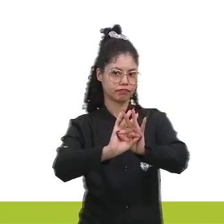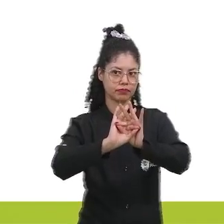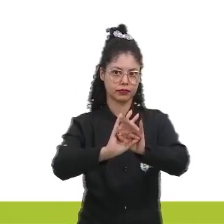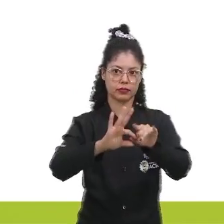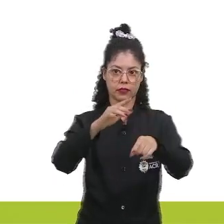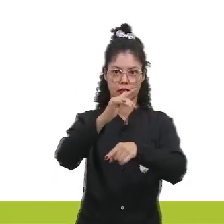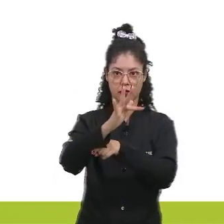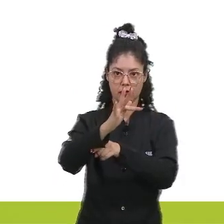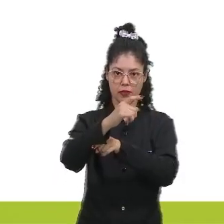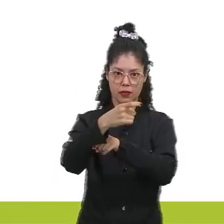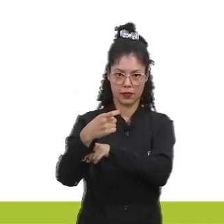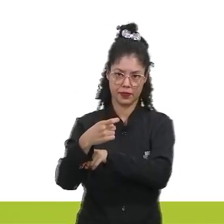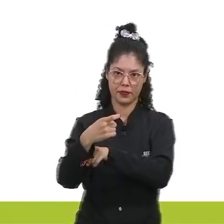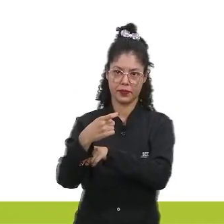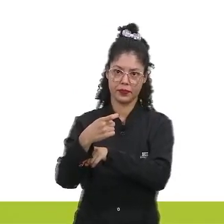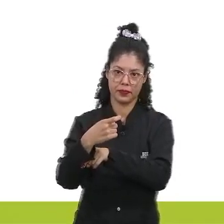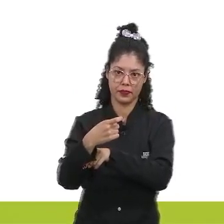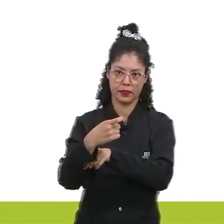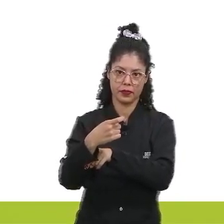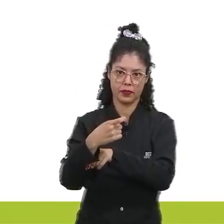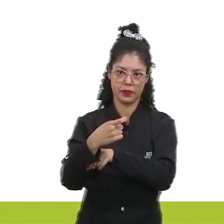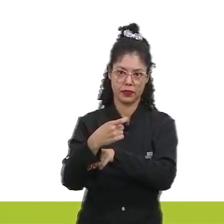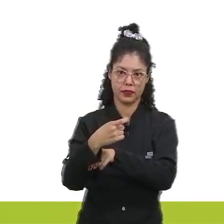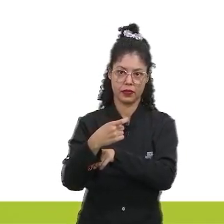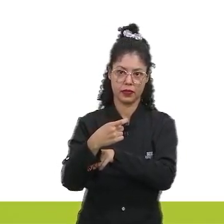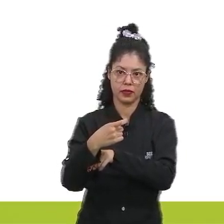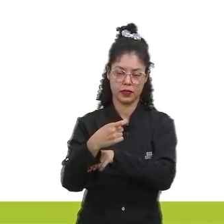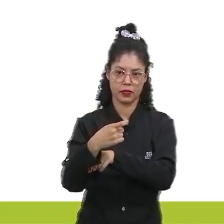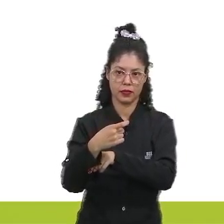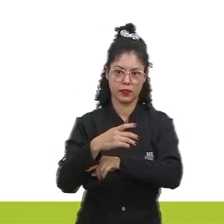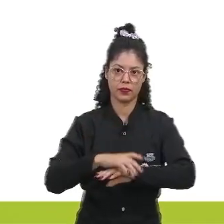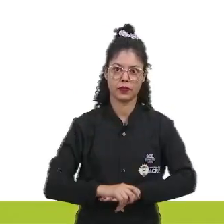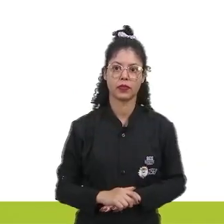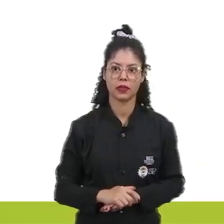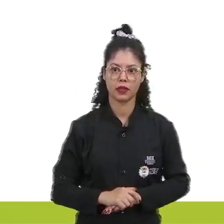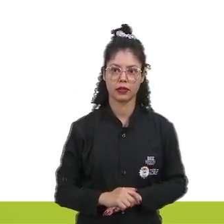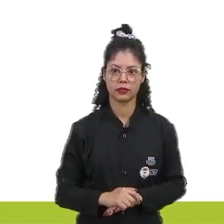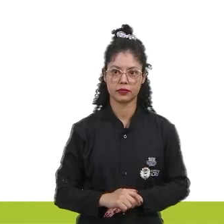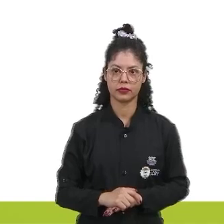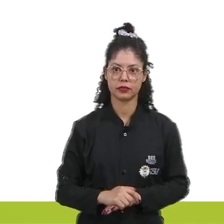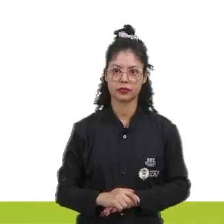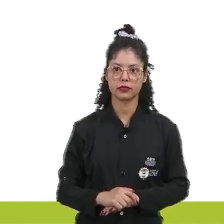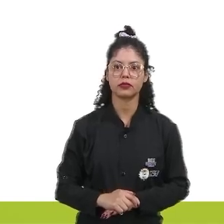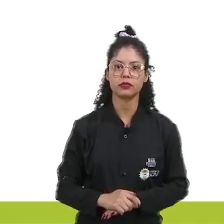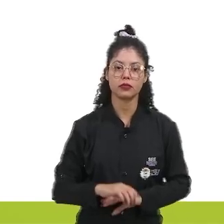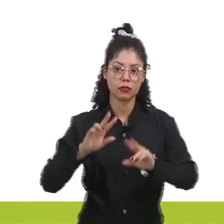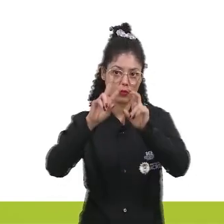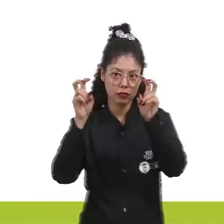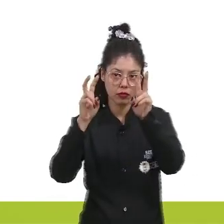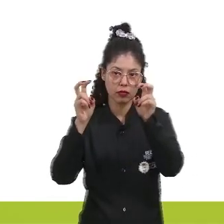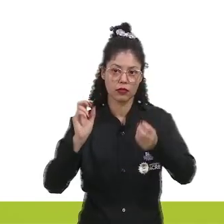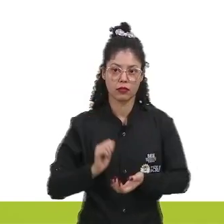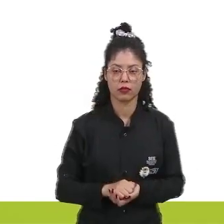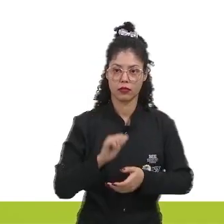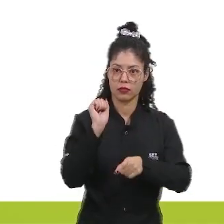f de x, né? A gente chama de f de x do tipo